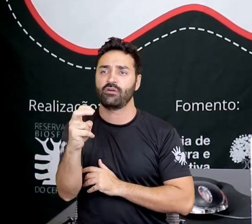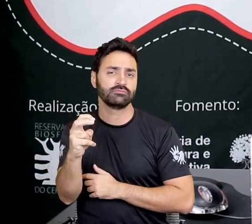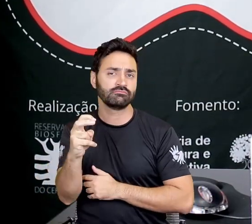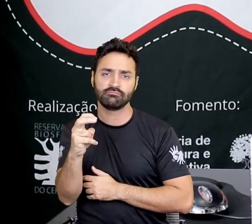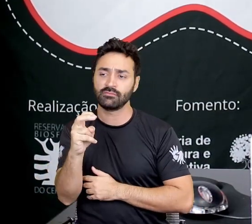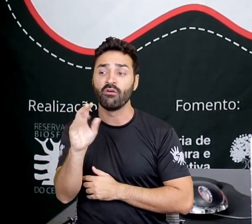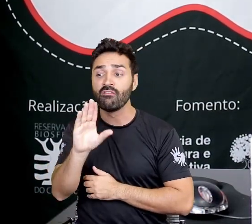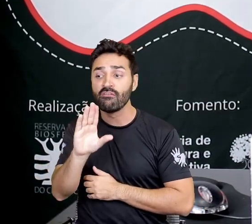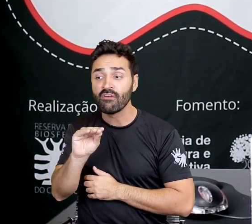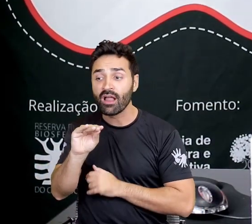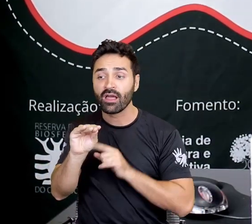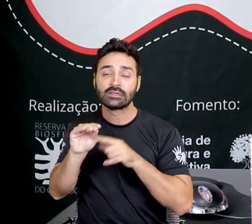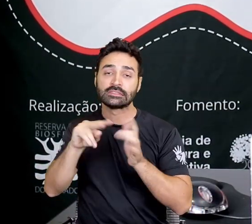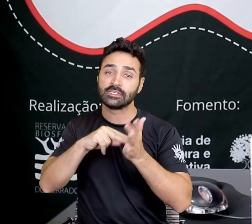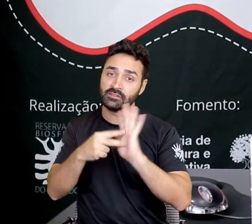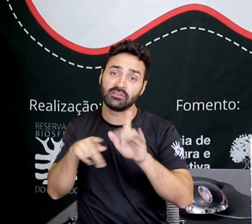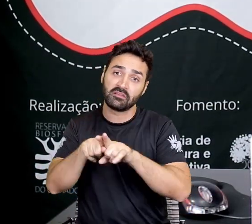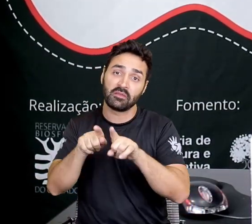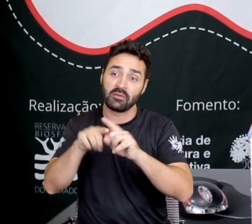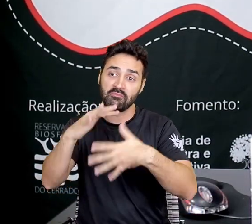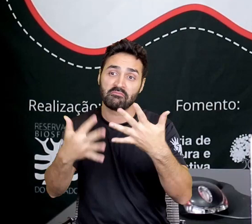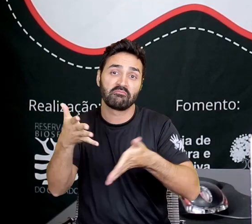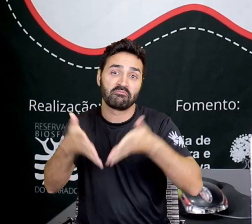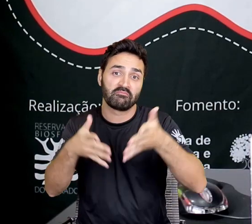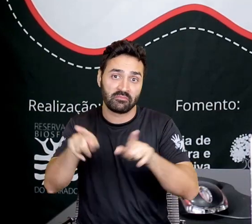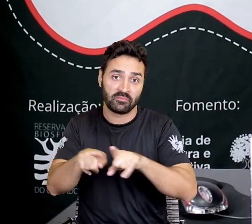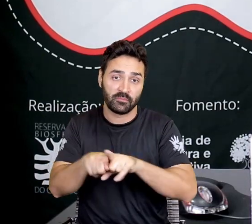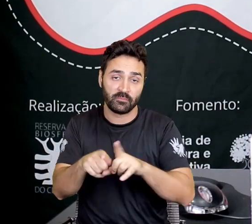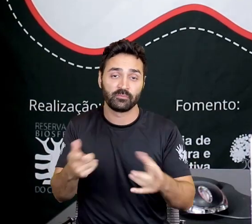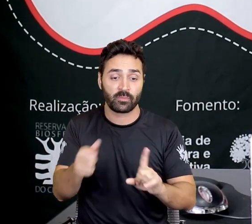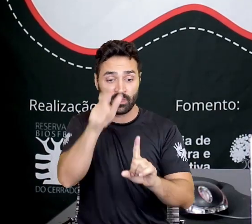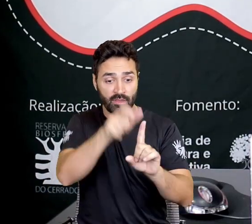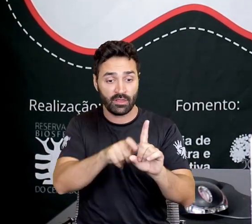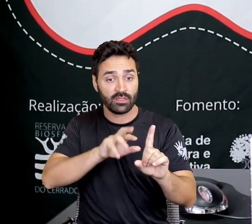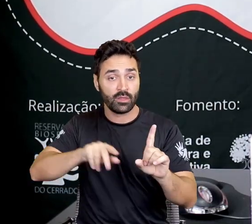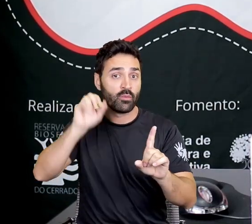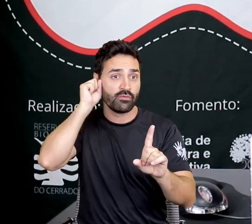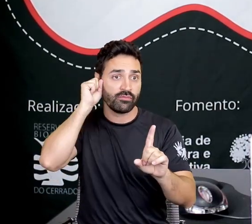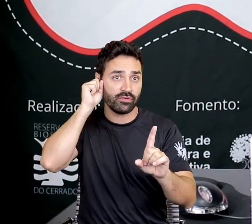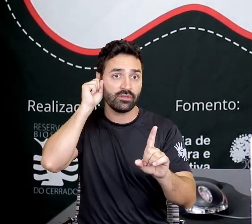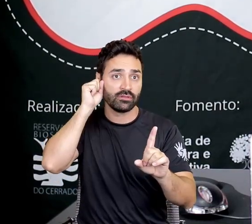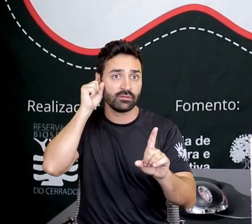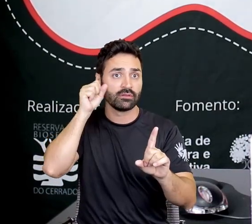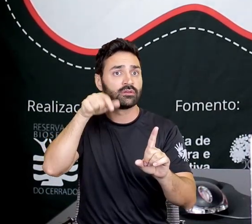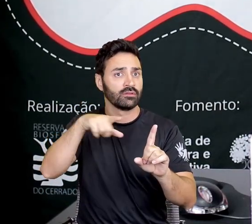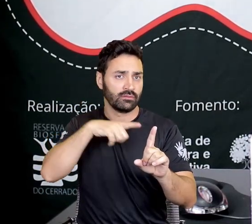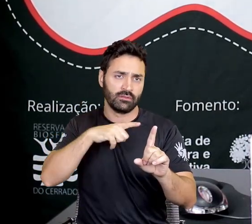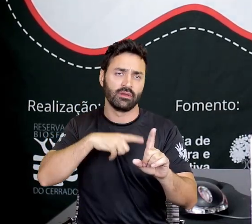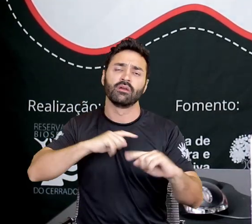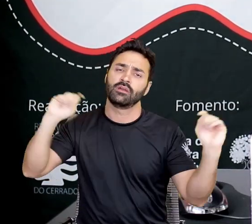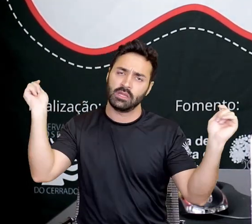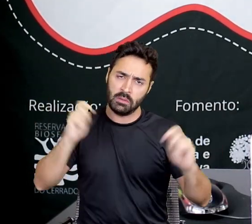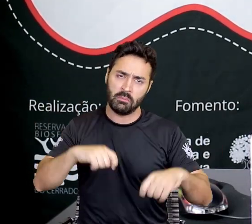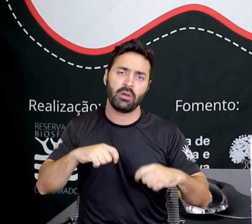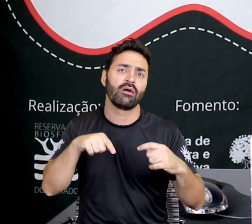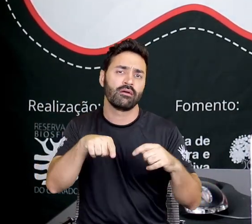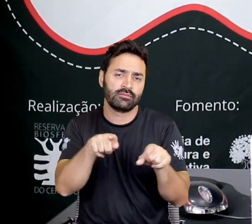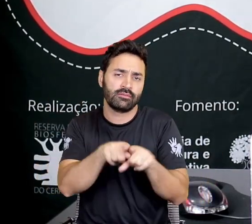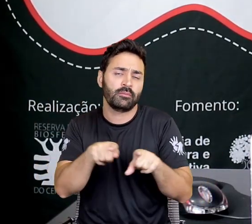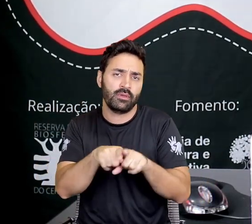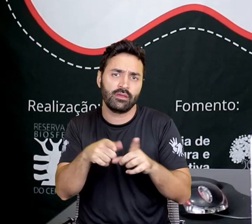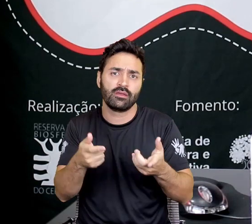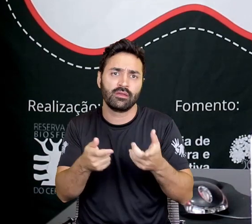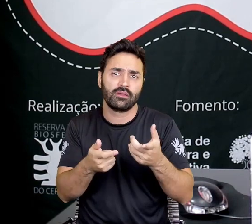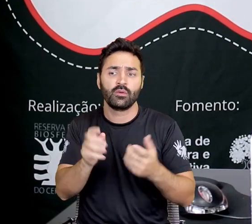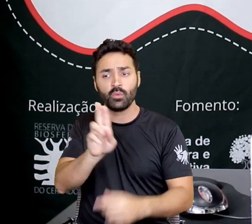Então, o fato da pessoa não ouvir, não significa que ela não seja capaz de de usar uma